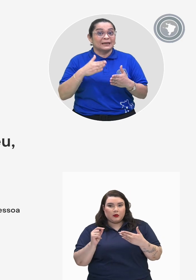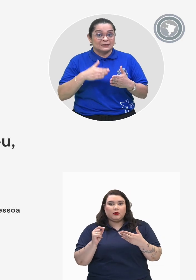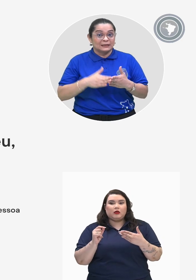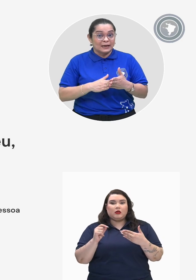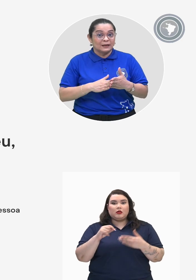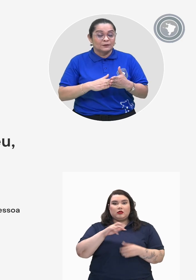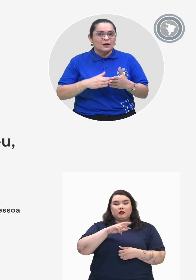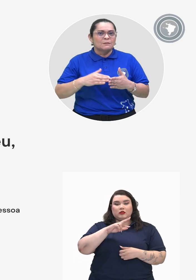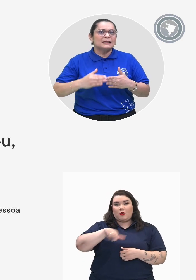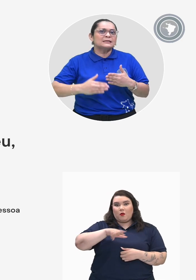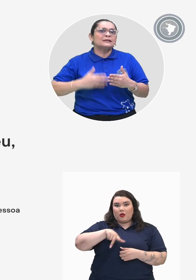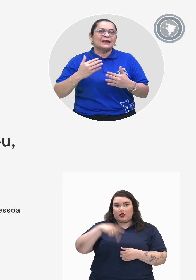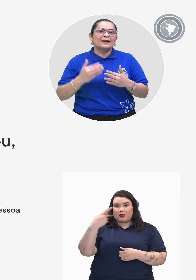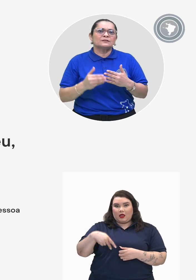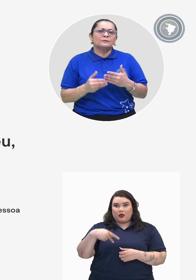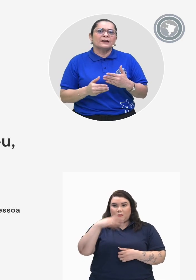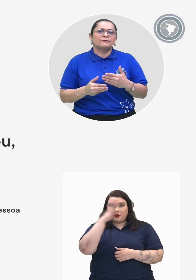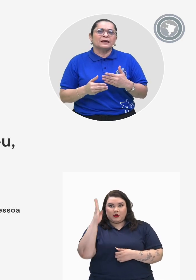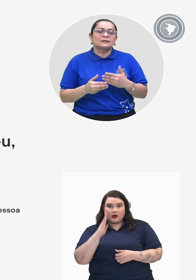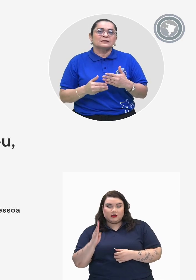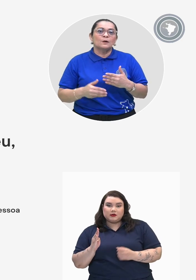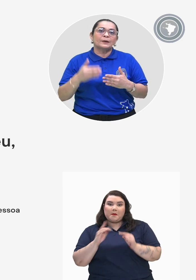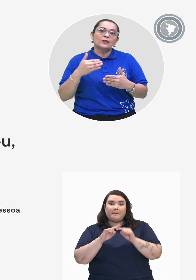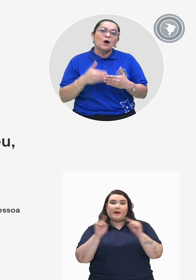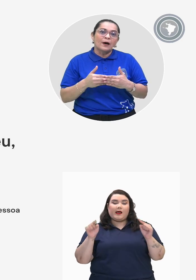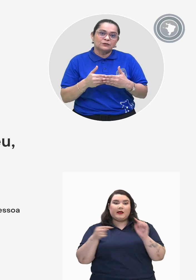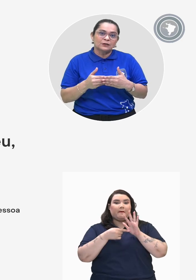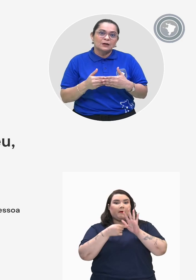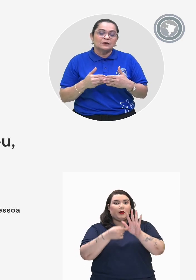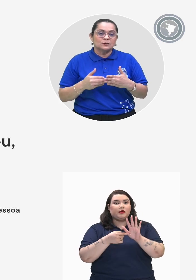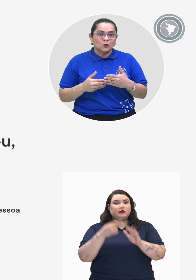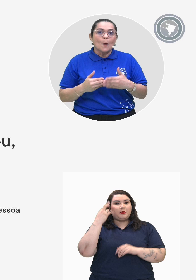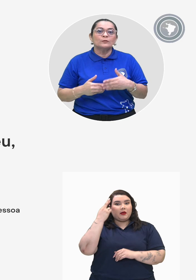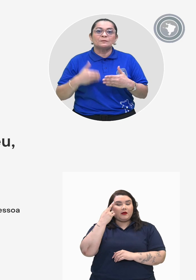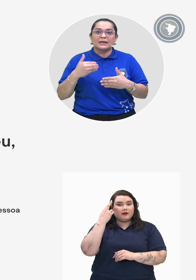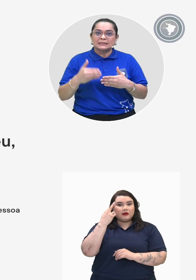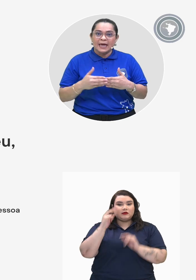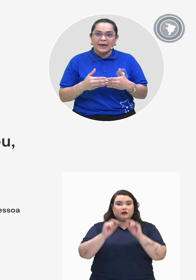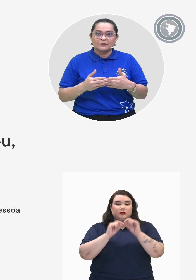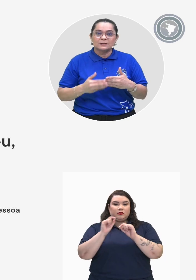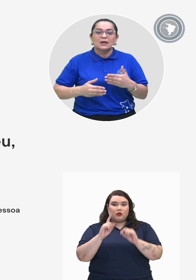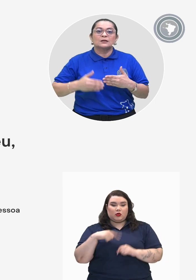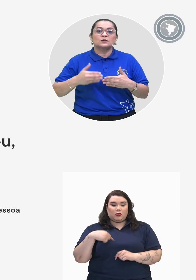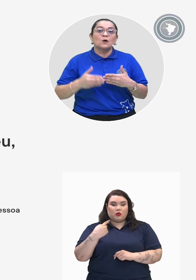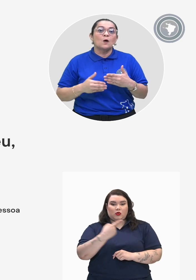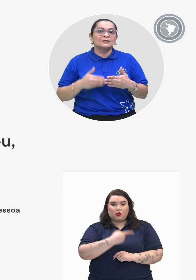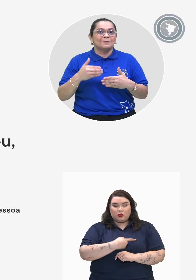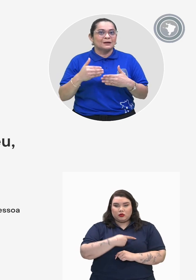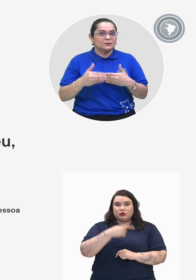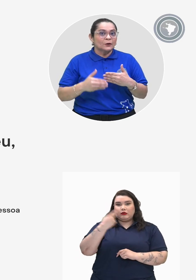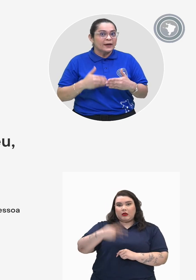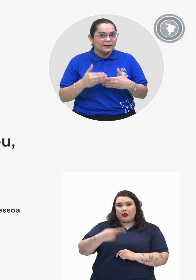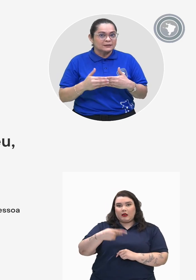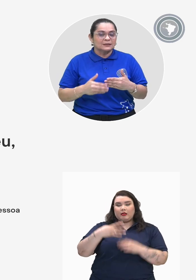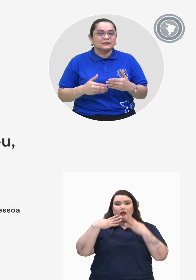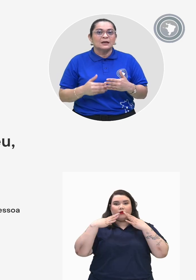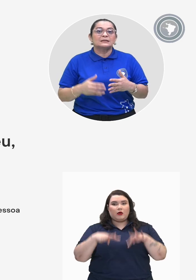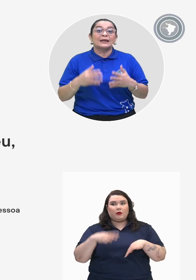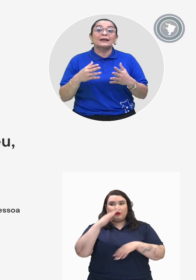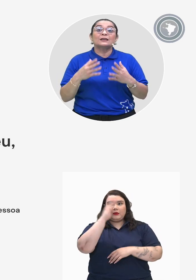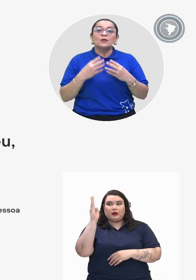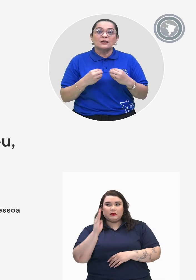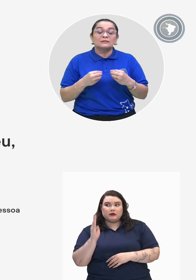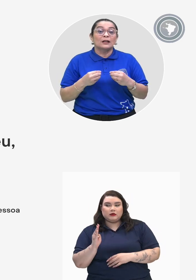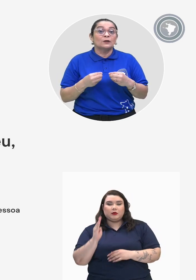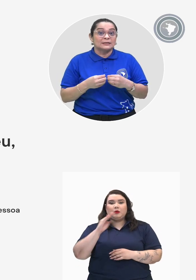seja brasileiro, mas ele traz uma reflexão para nós, que somos brasileiros, que somos amazonenses.